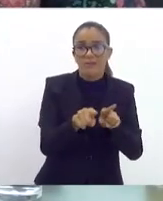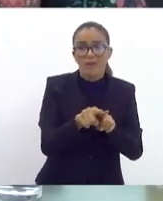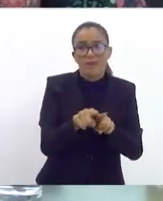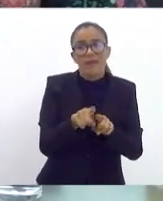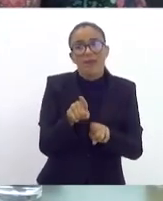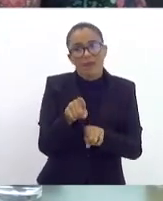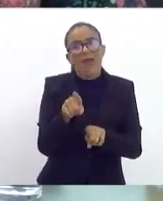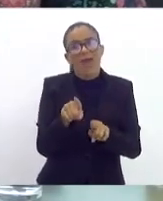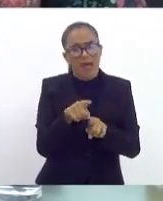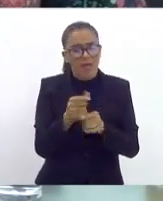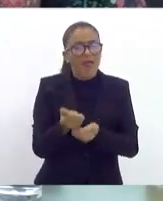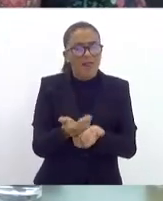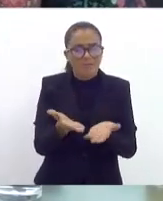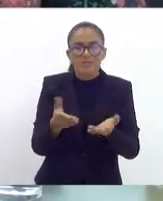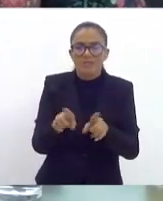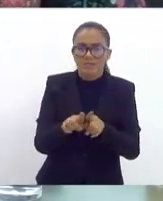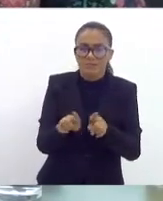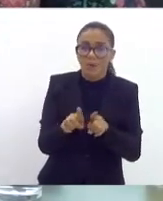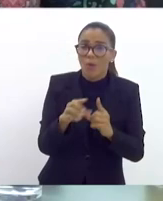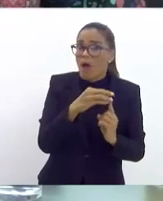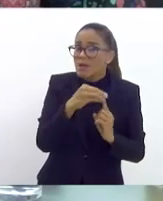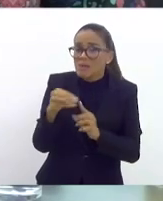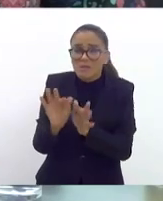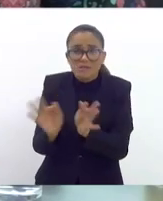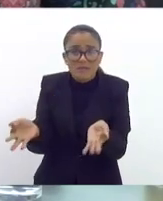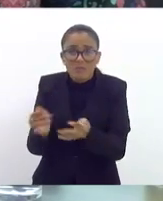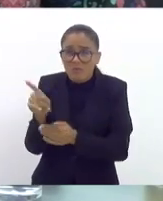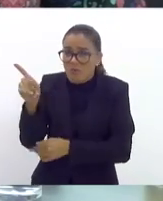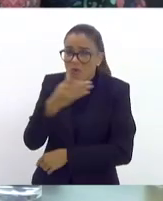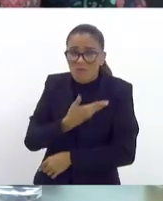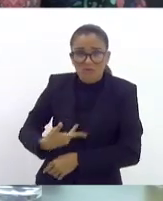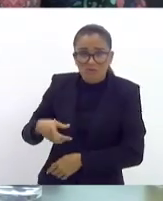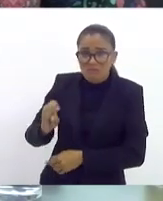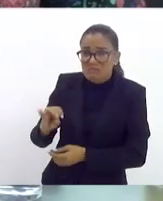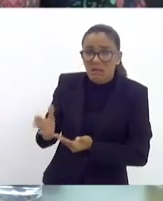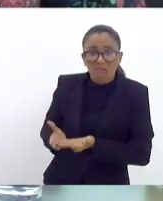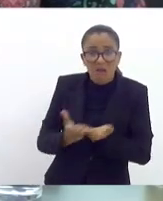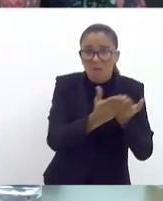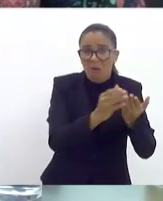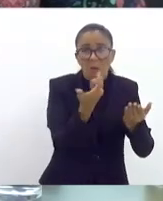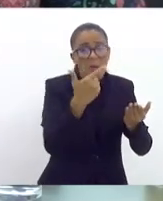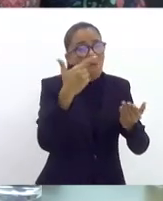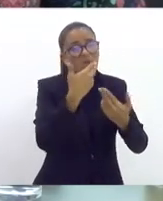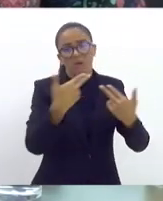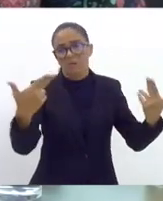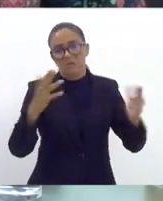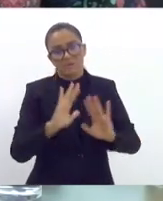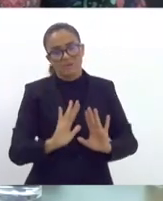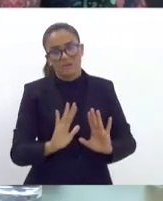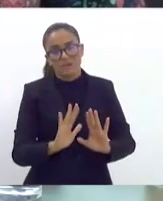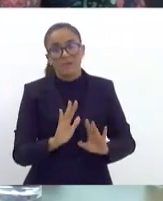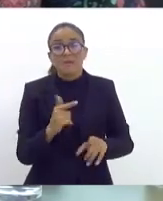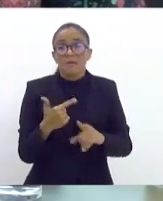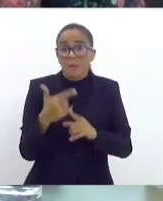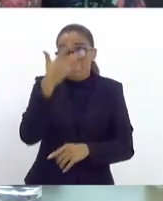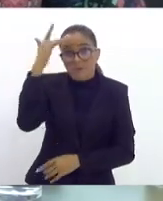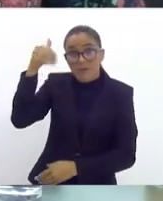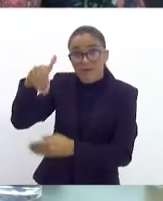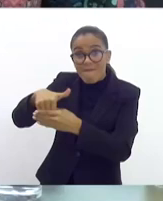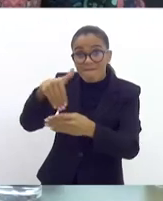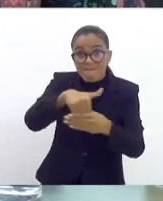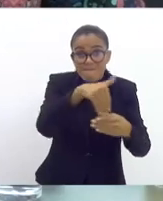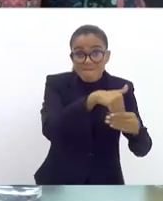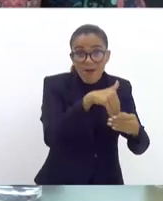sim mas ela também gera indicação Governador se ele vai mandar o projeto ou não é outra coisa mas para o para quem vota